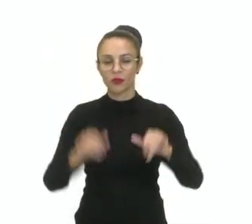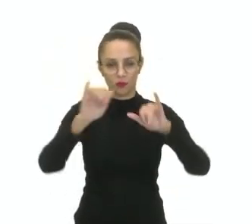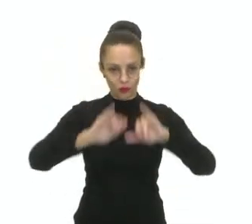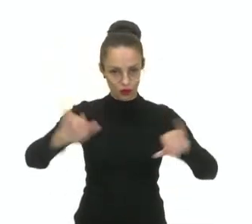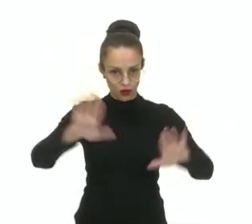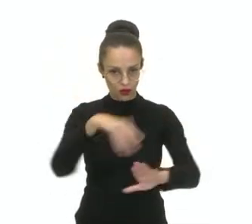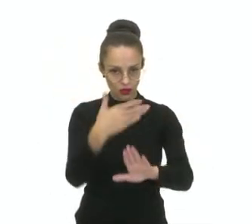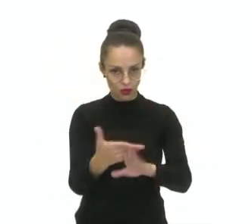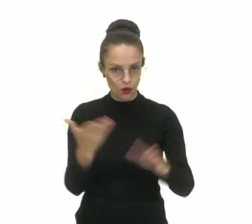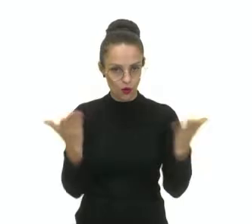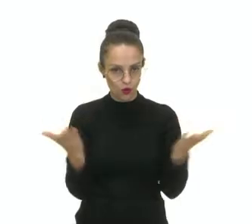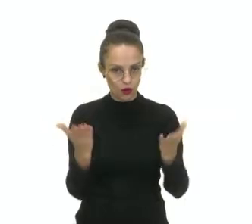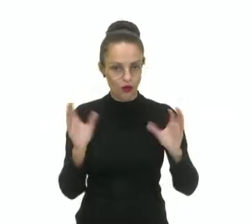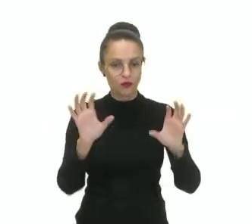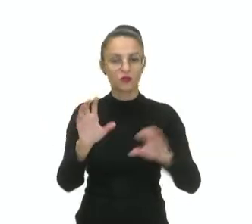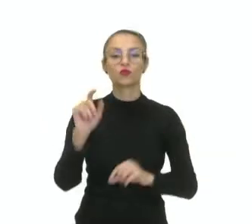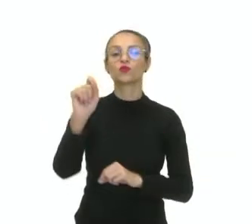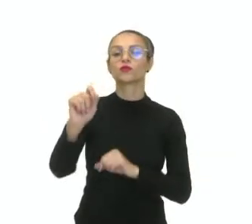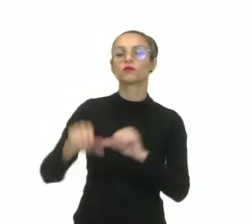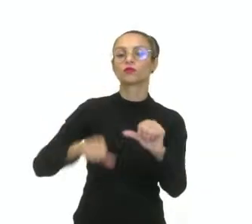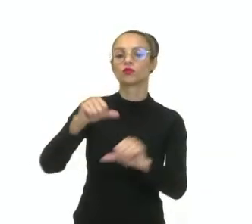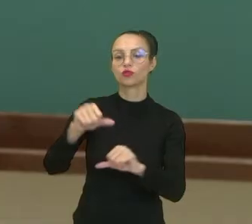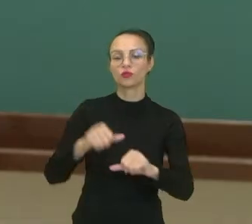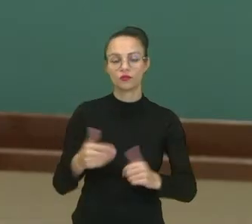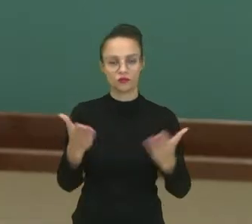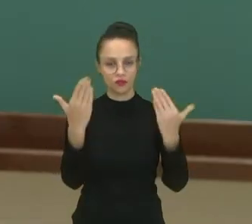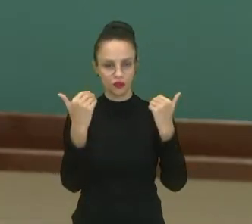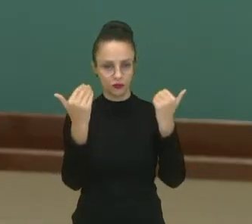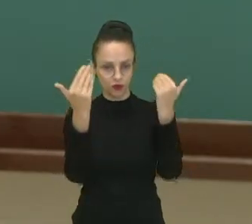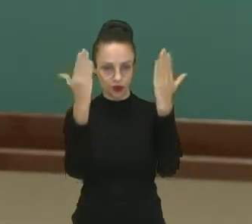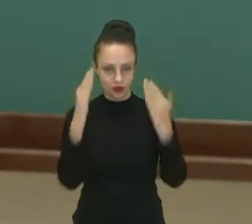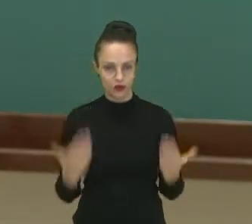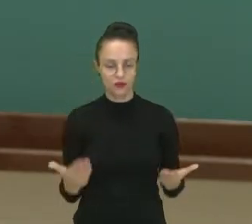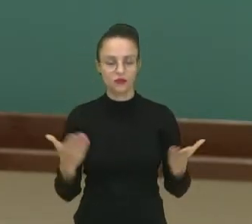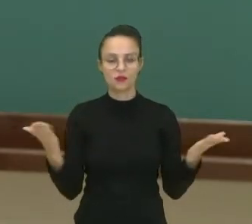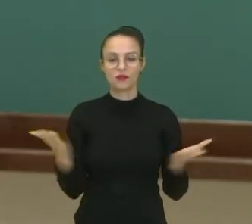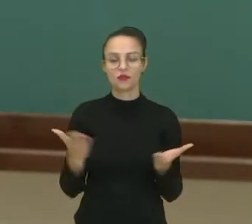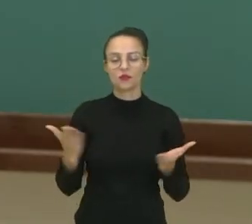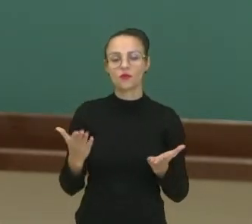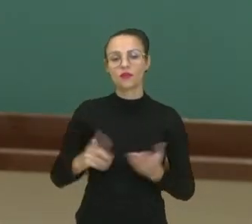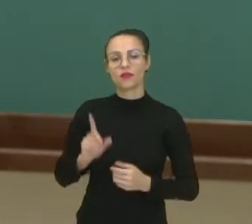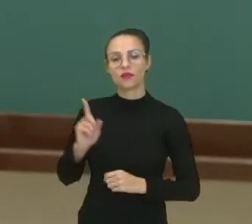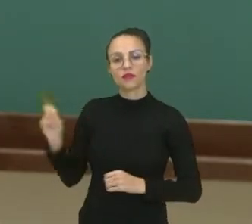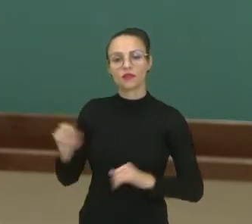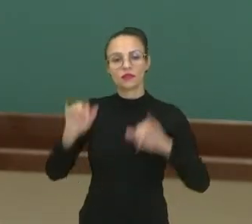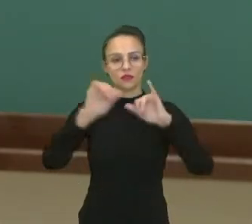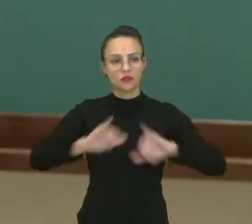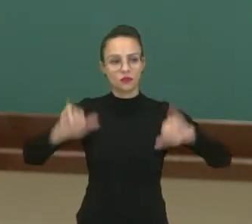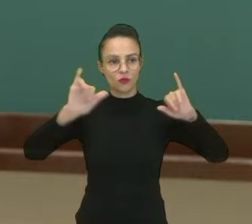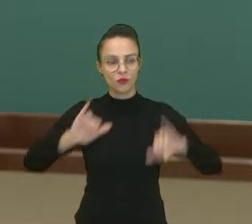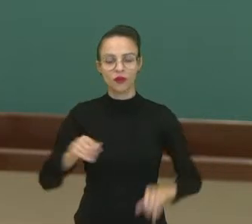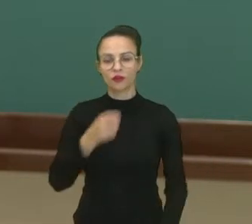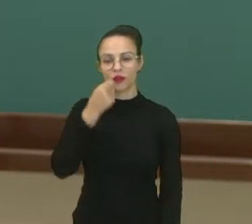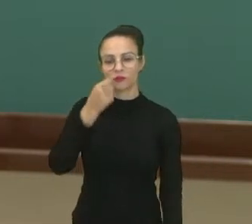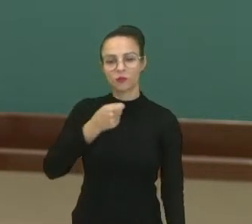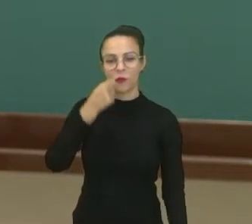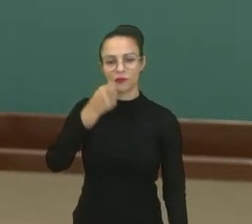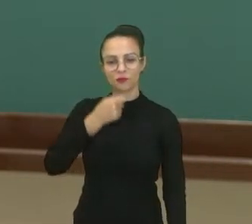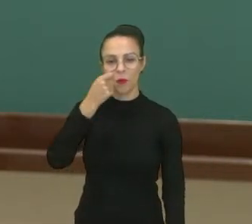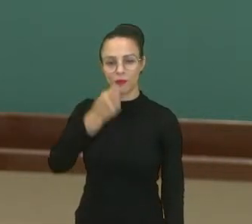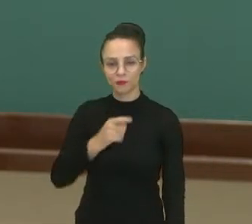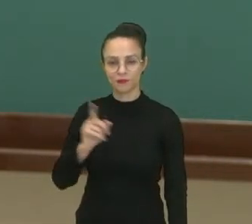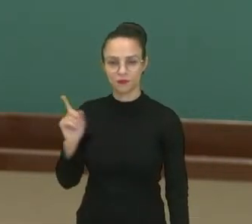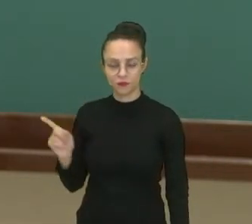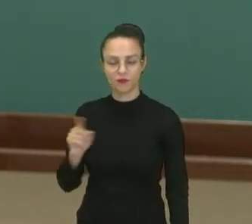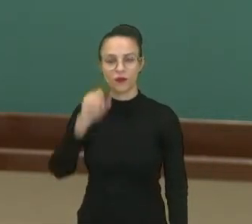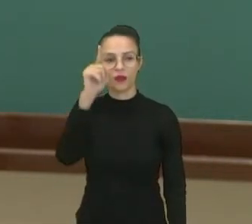estão nesse formato? O que mudou? Então vamos analisar aqui esta propaganda do Ping Pong Transfix Mania.